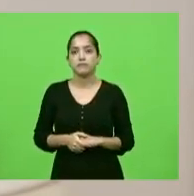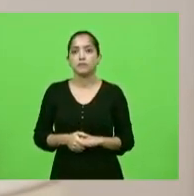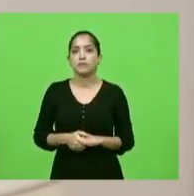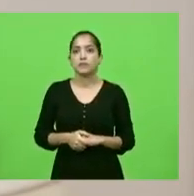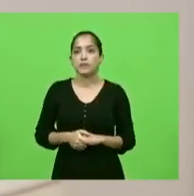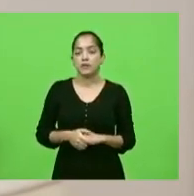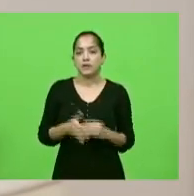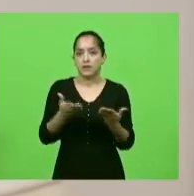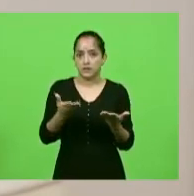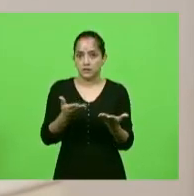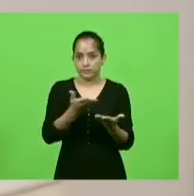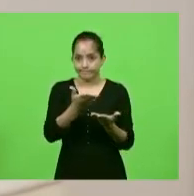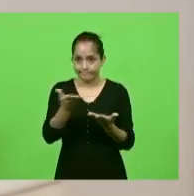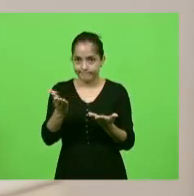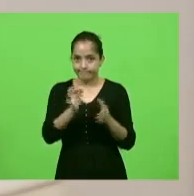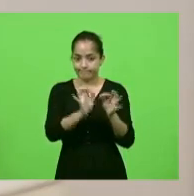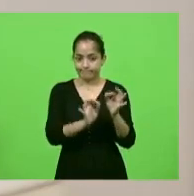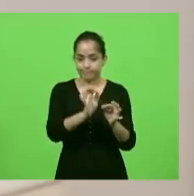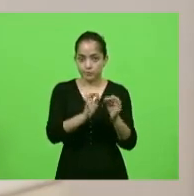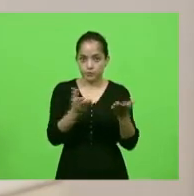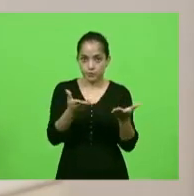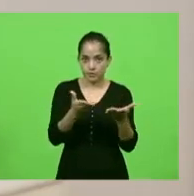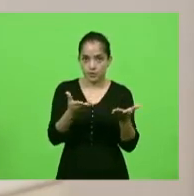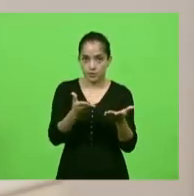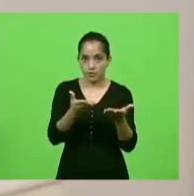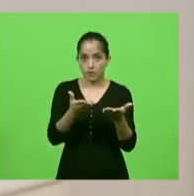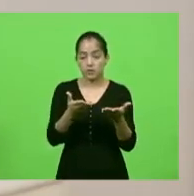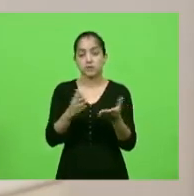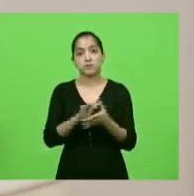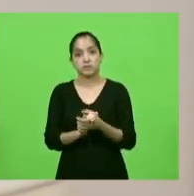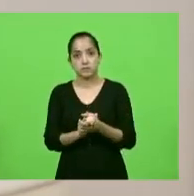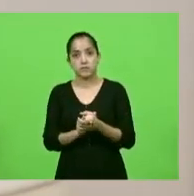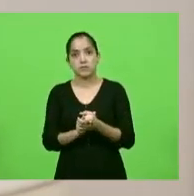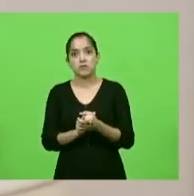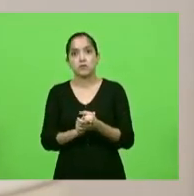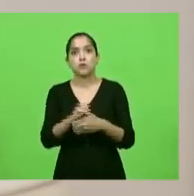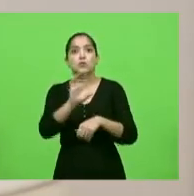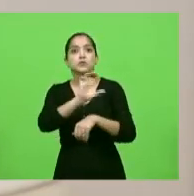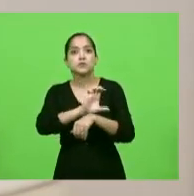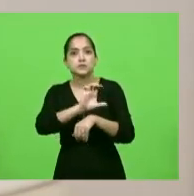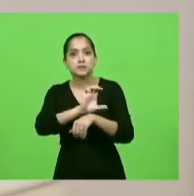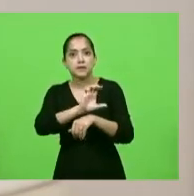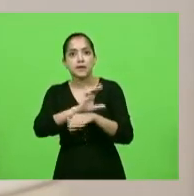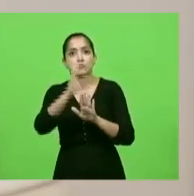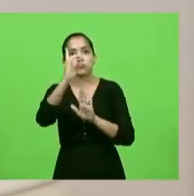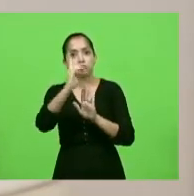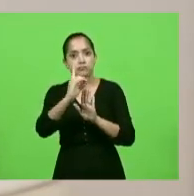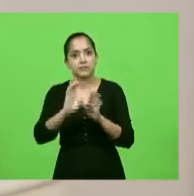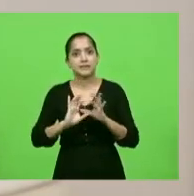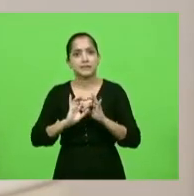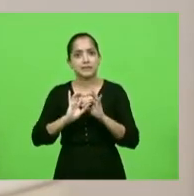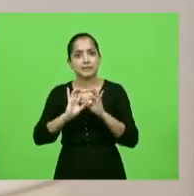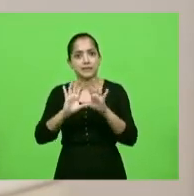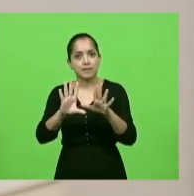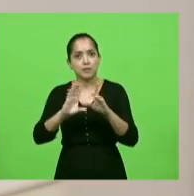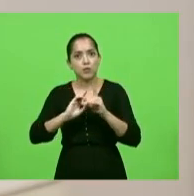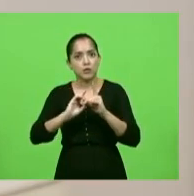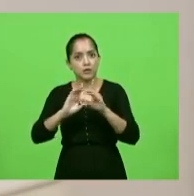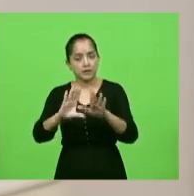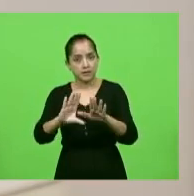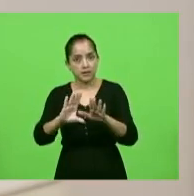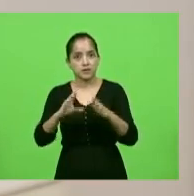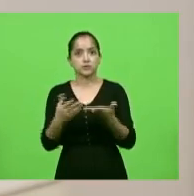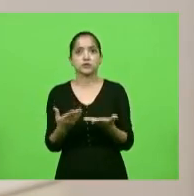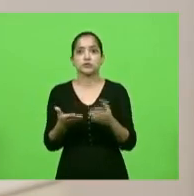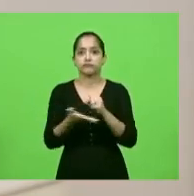Eminentes julgadores, sabe-se que no Estado Democrático de Direito, a lei, instrumento apto a impor obrigações e